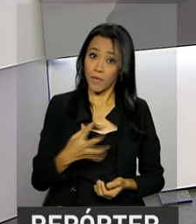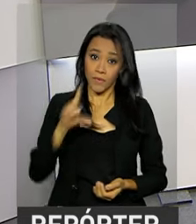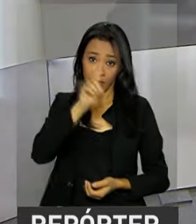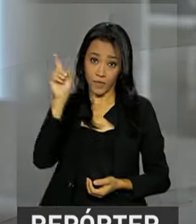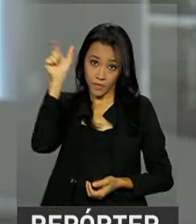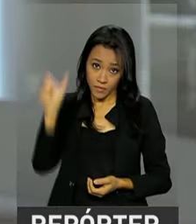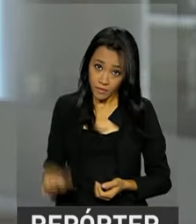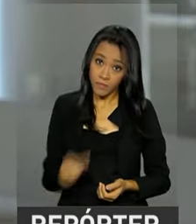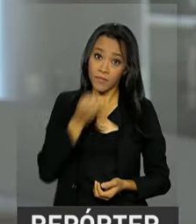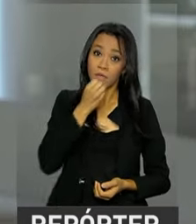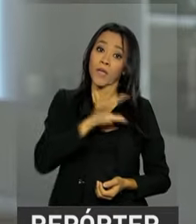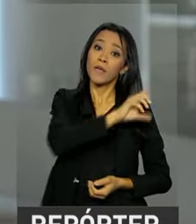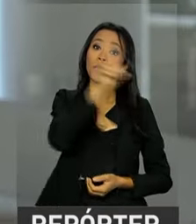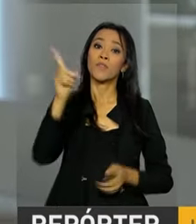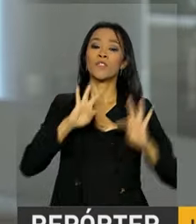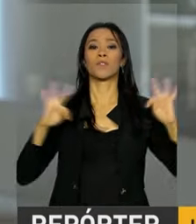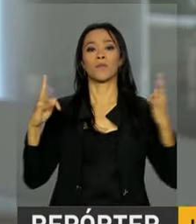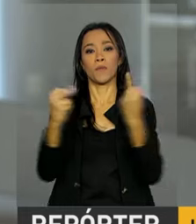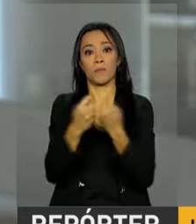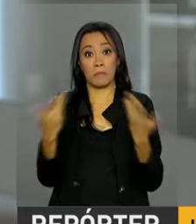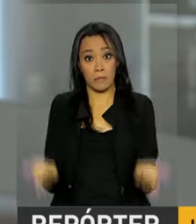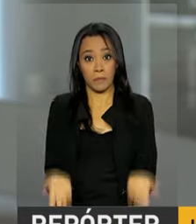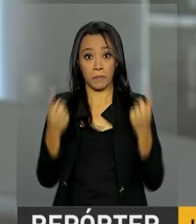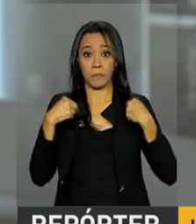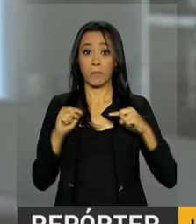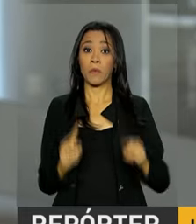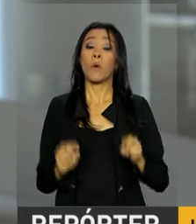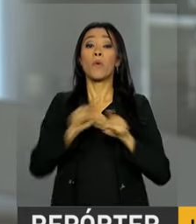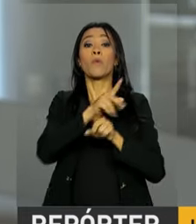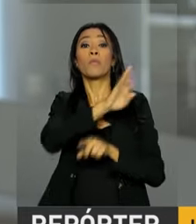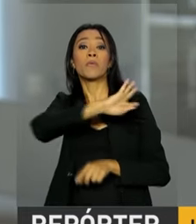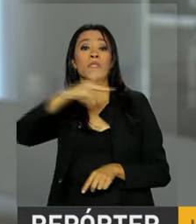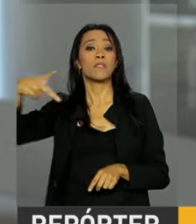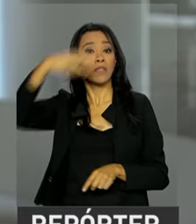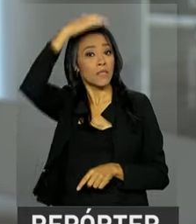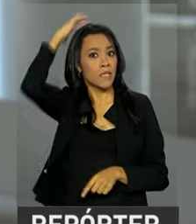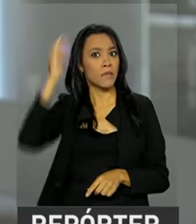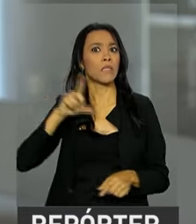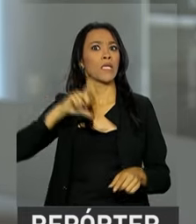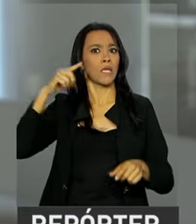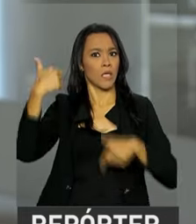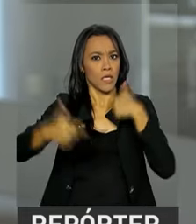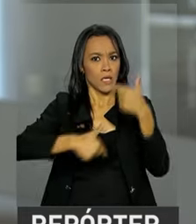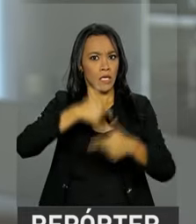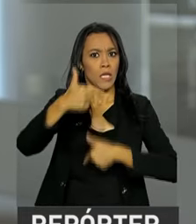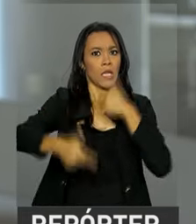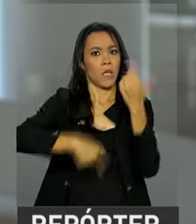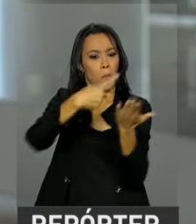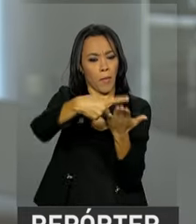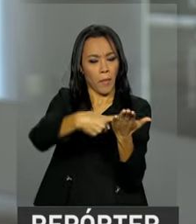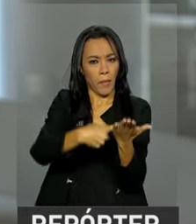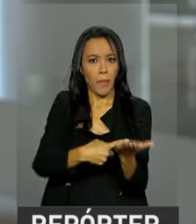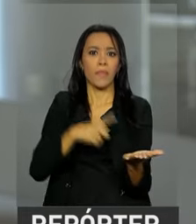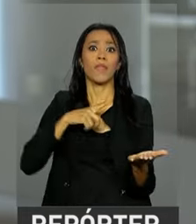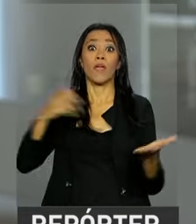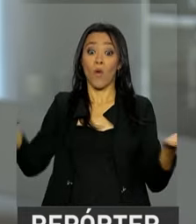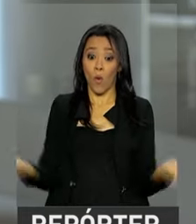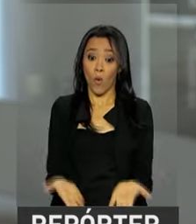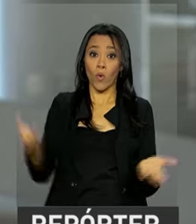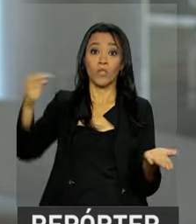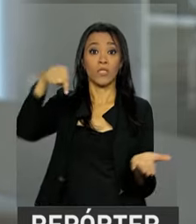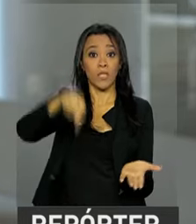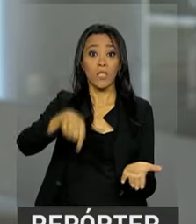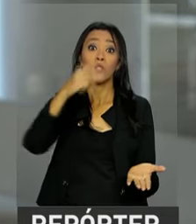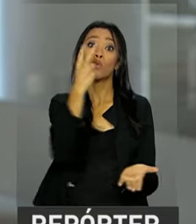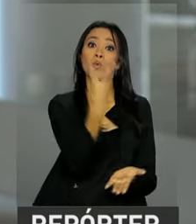todos é isso o presidente Michel Temer tem agenda cheia nesta quarta-feira aqui em Brasília só agora pela manhã são duas cerimônias aqui no